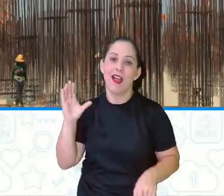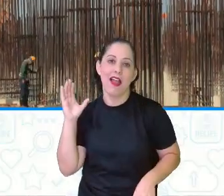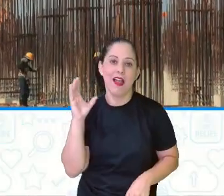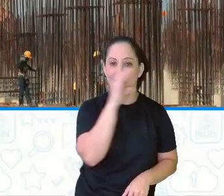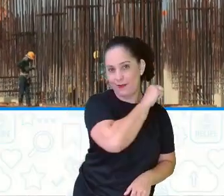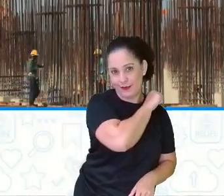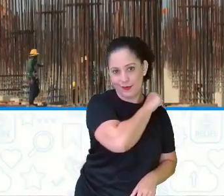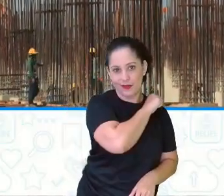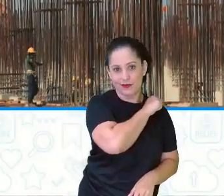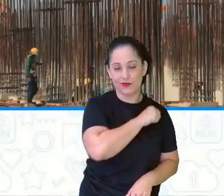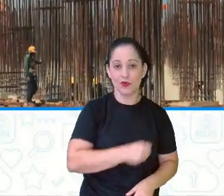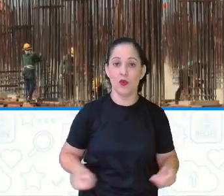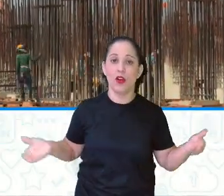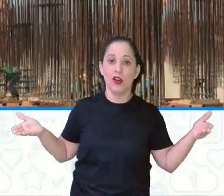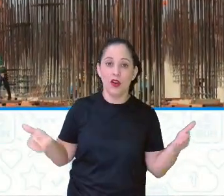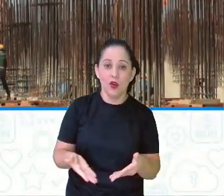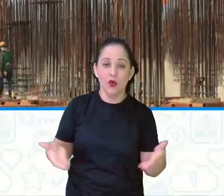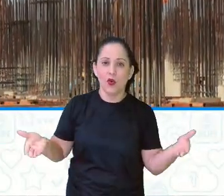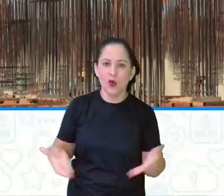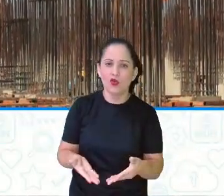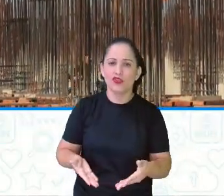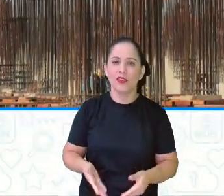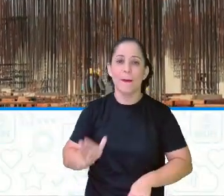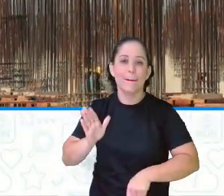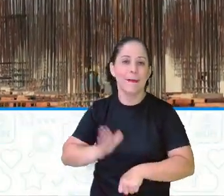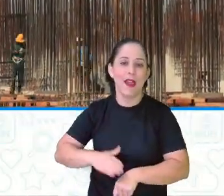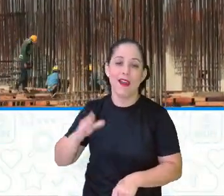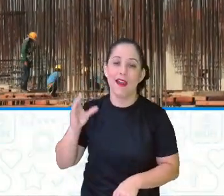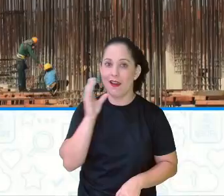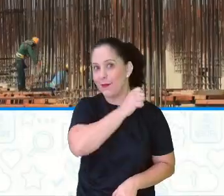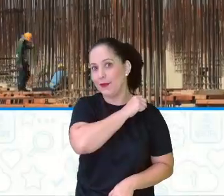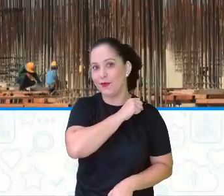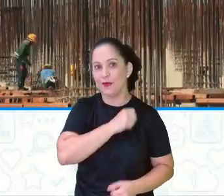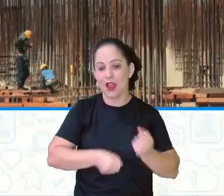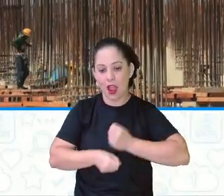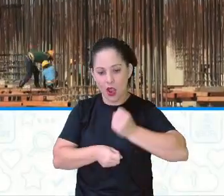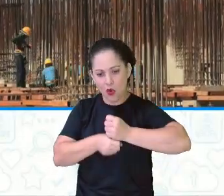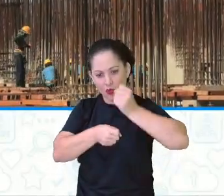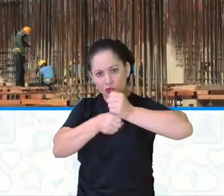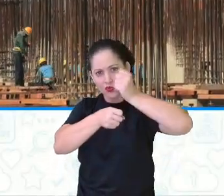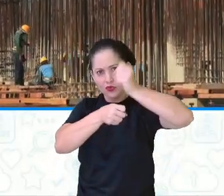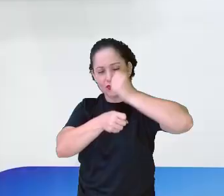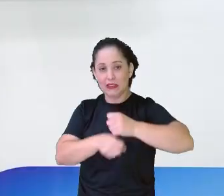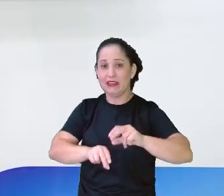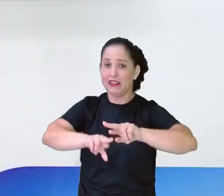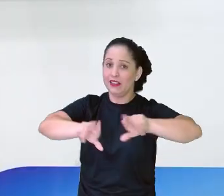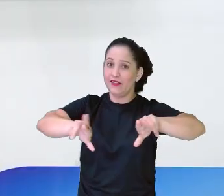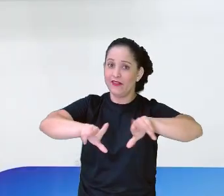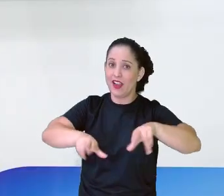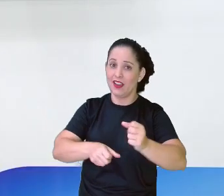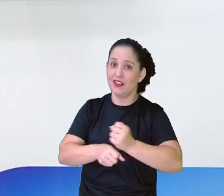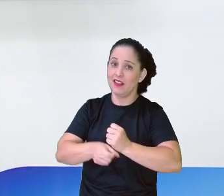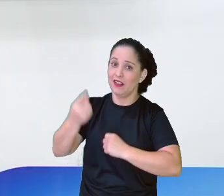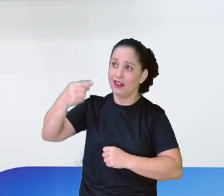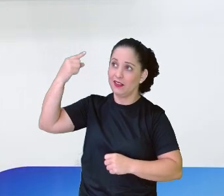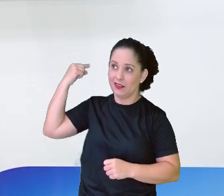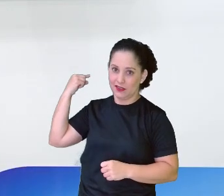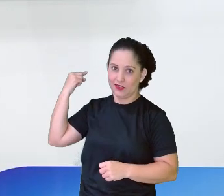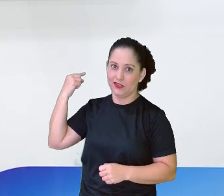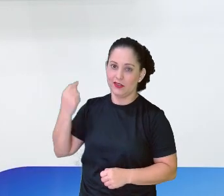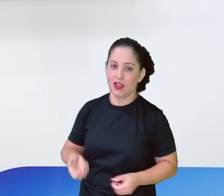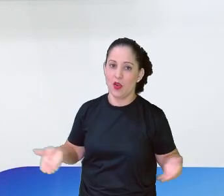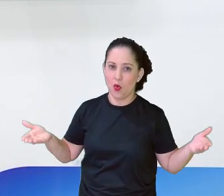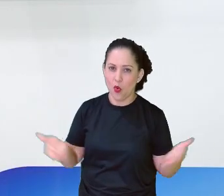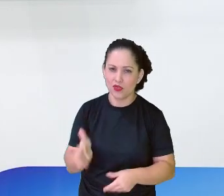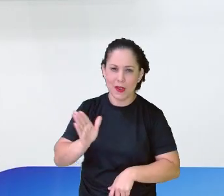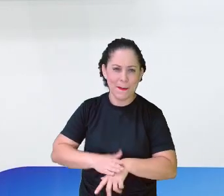rapidez. Hoje não se constrói um prédio do mesmo tempo que se construía na década de 50. Hoje o processo é